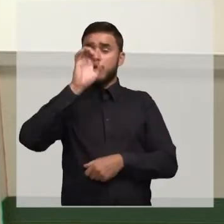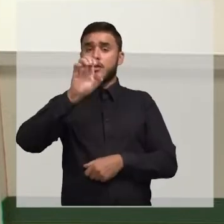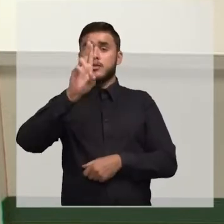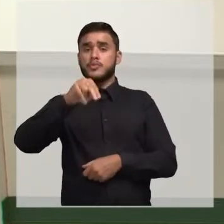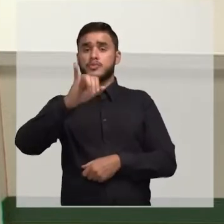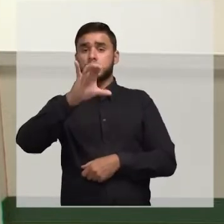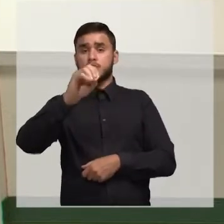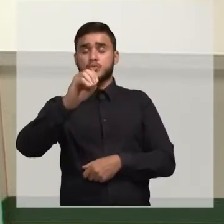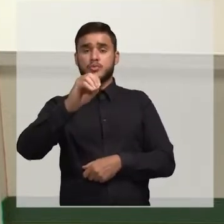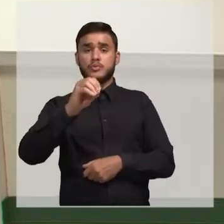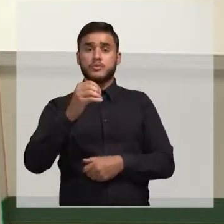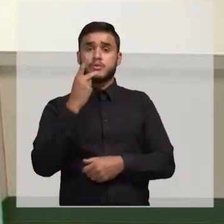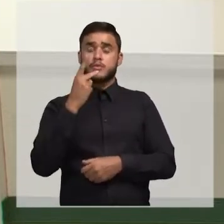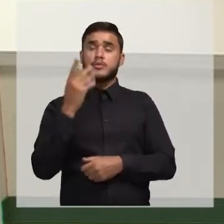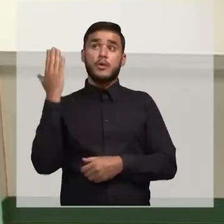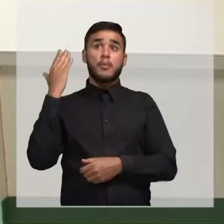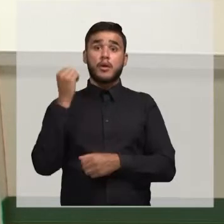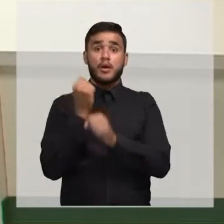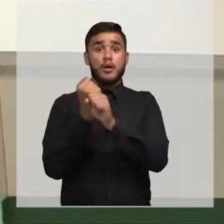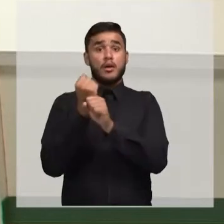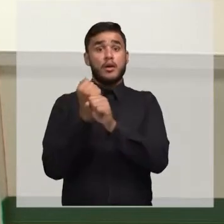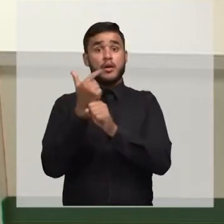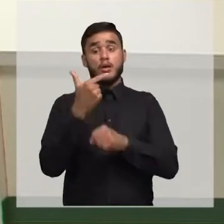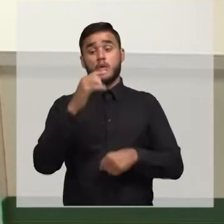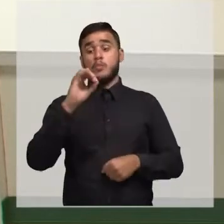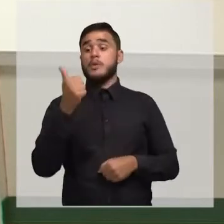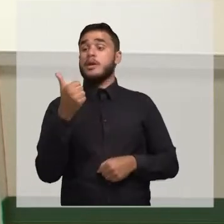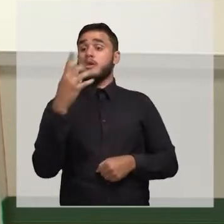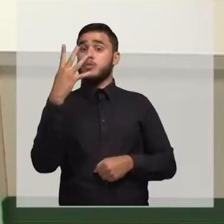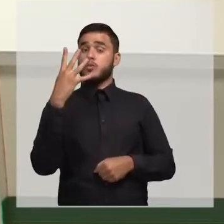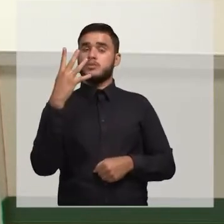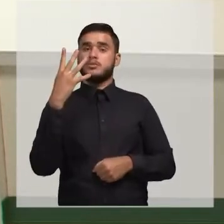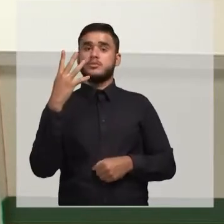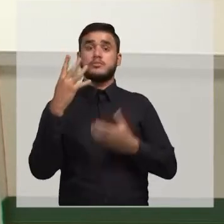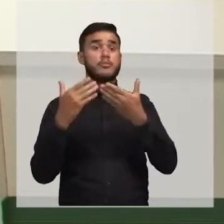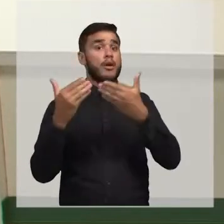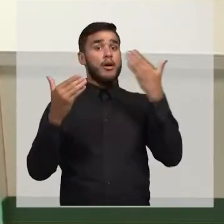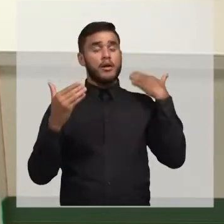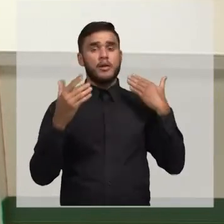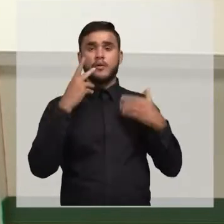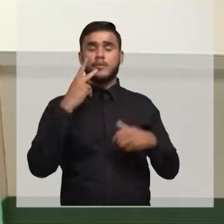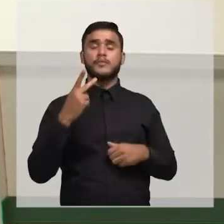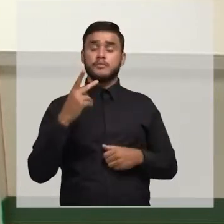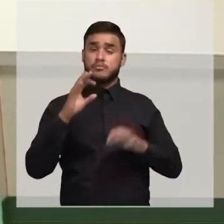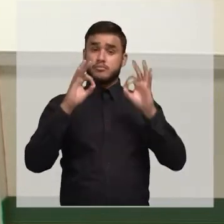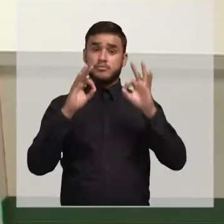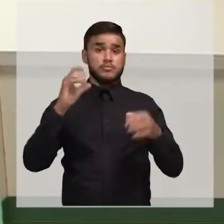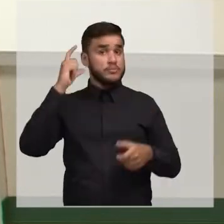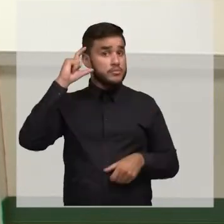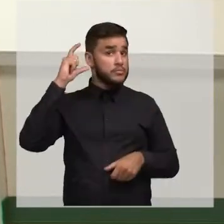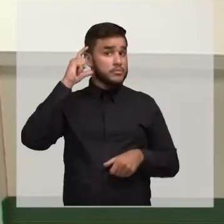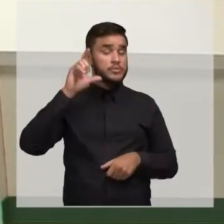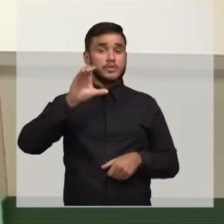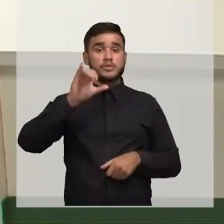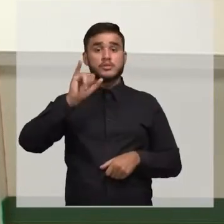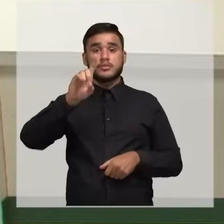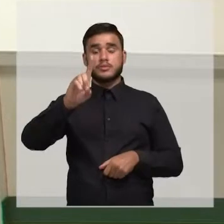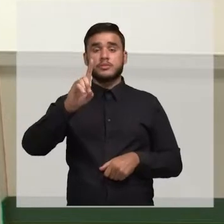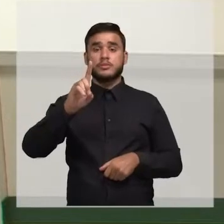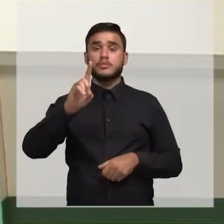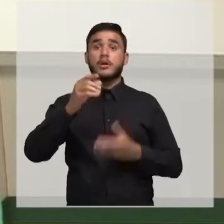falando agora nessa eleição passada, não. Anteriormente, esse pessoal 2014. Todo votava com o Cid, cara. 2014, sem dúvida. Não, votava com o Cid em 2010. Sem